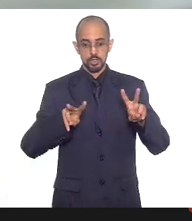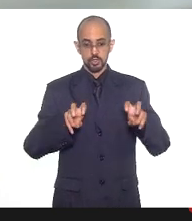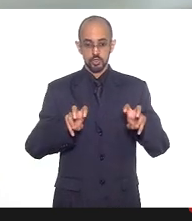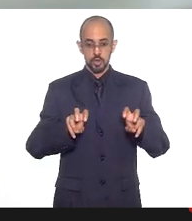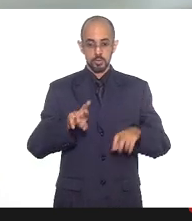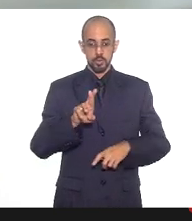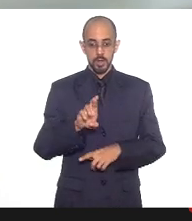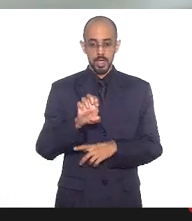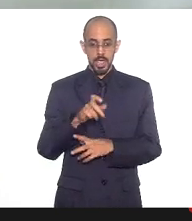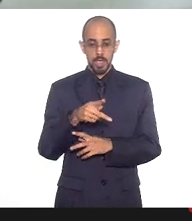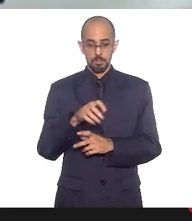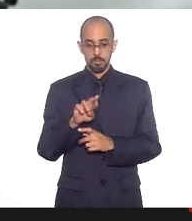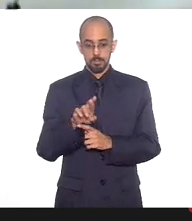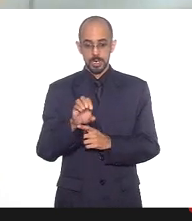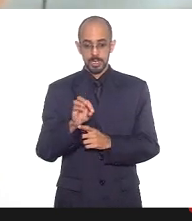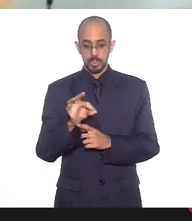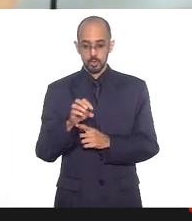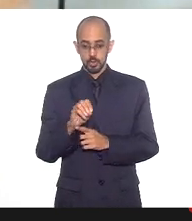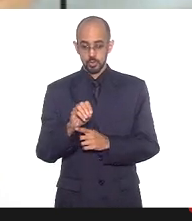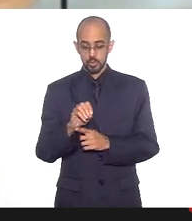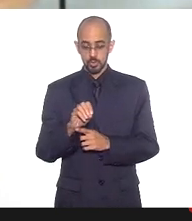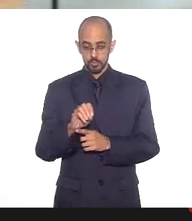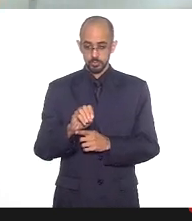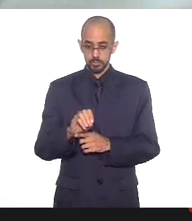LERJ aprovou.